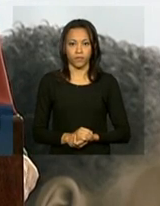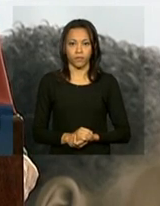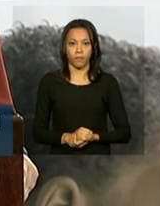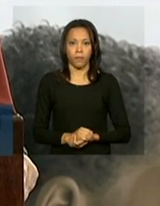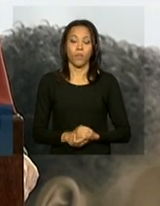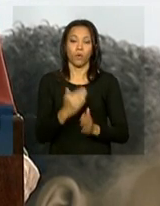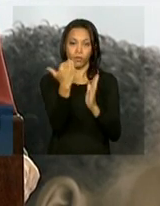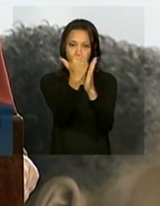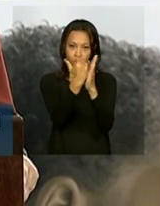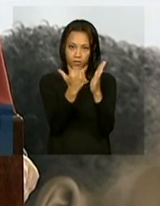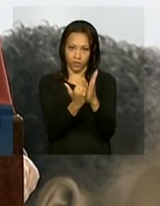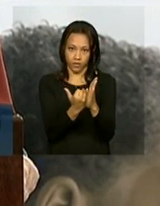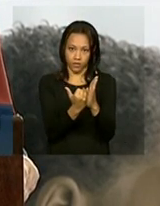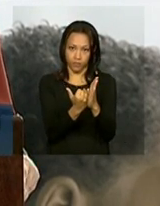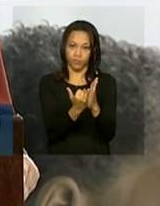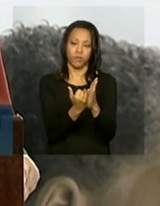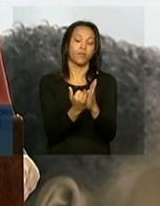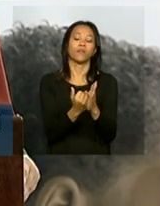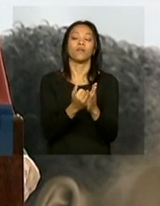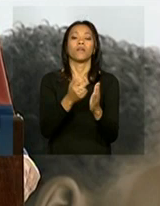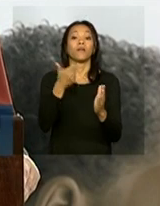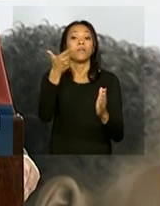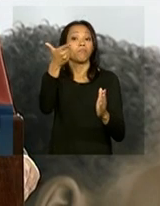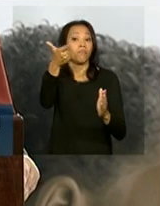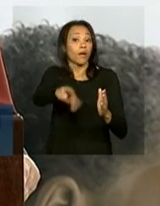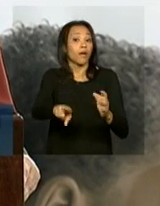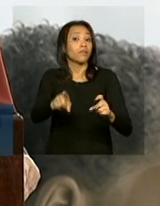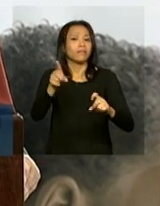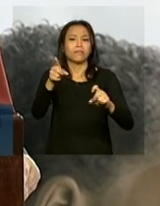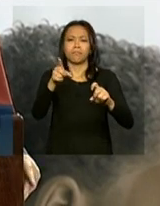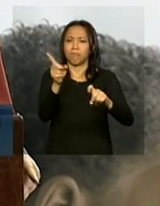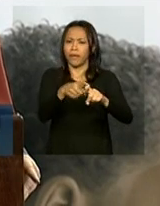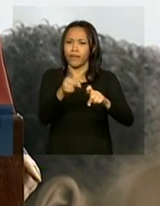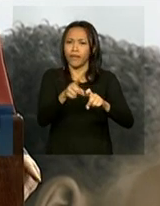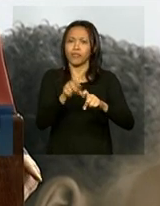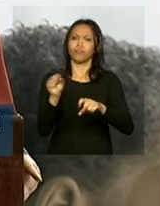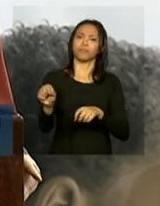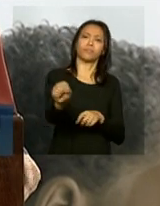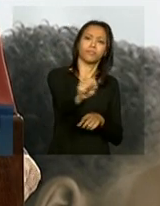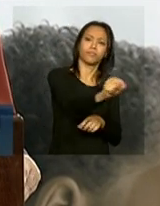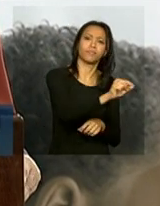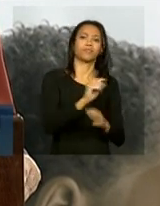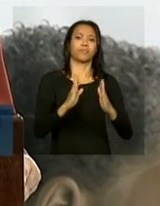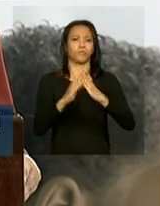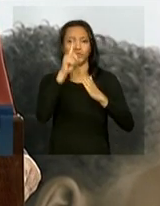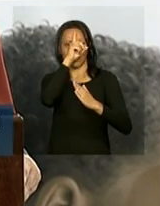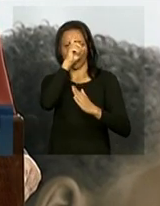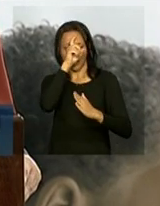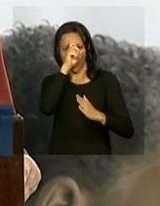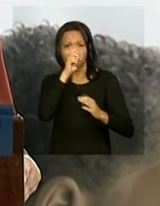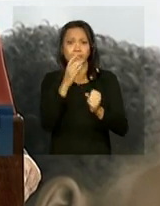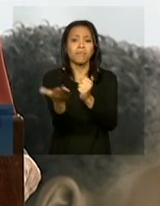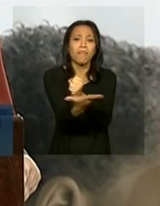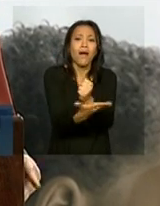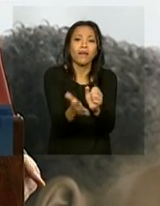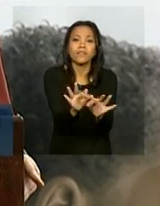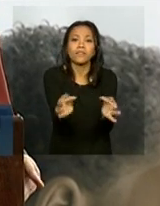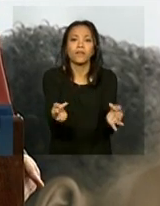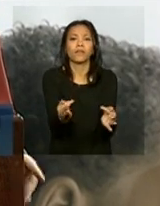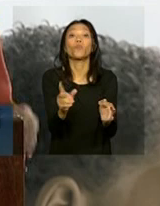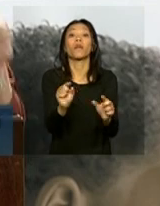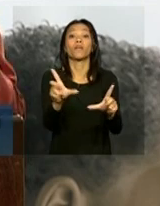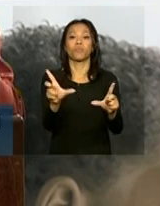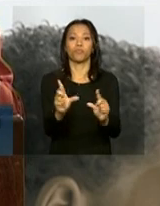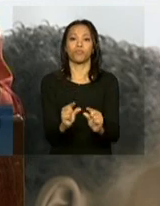Mais médicos nos postos de saúde, mais médicos na atenção básica vai significar sempre menos